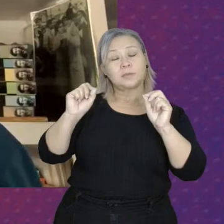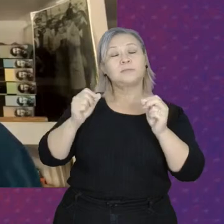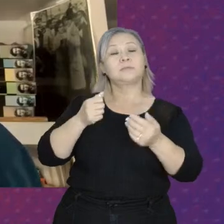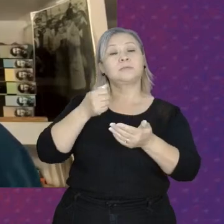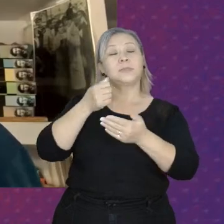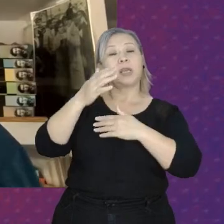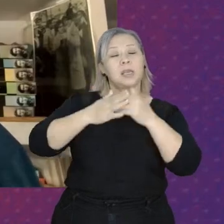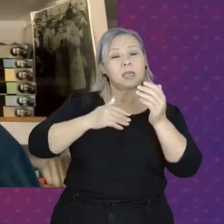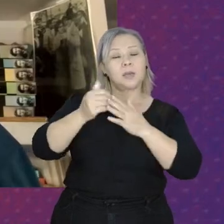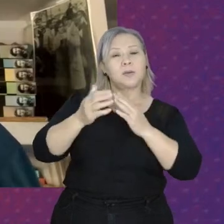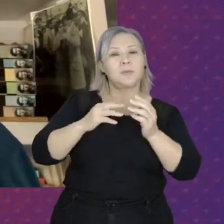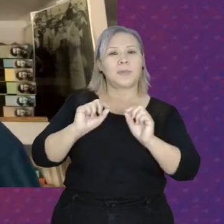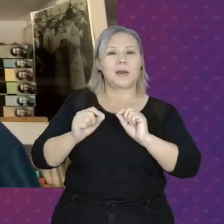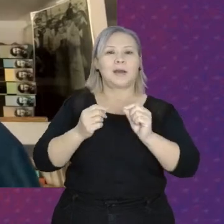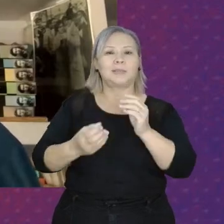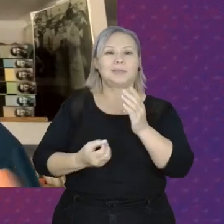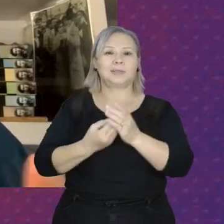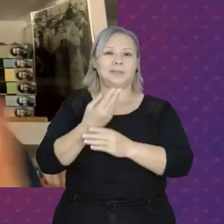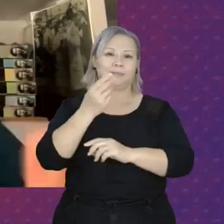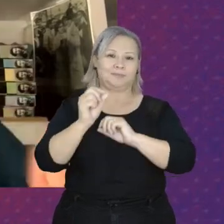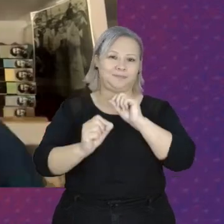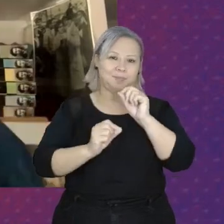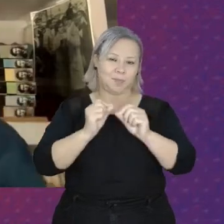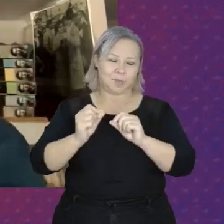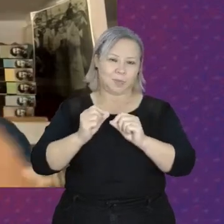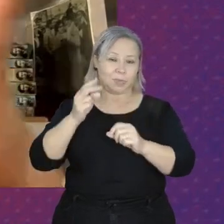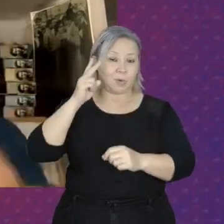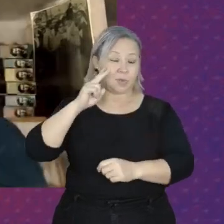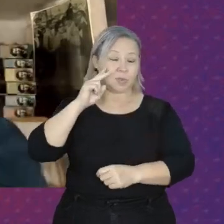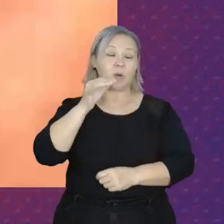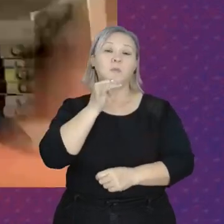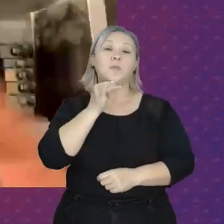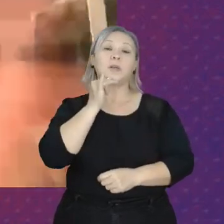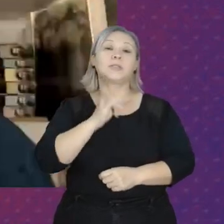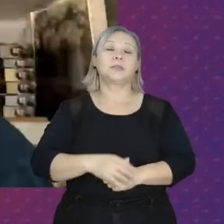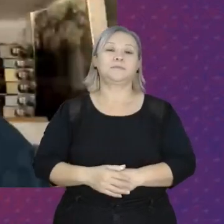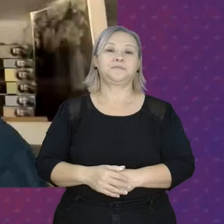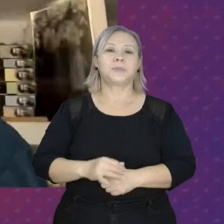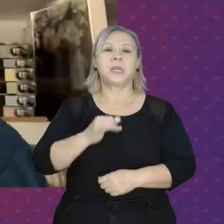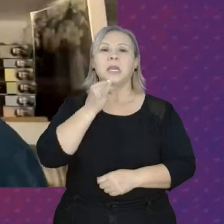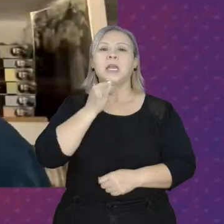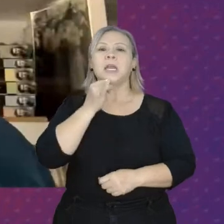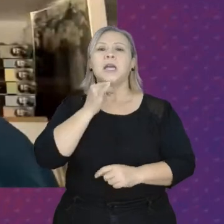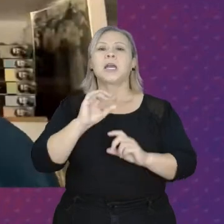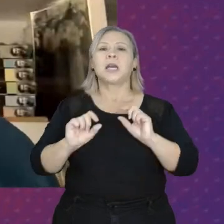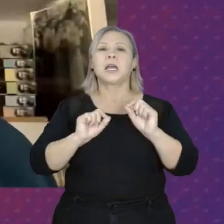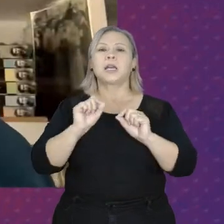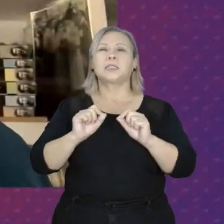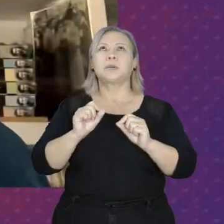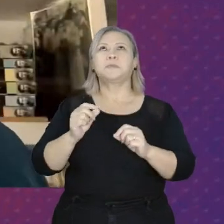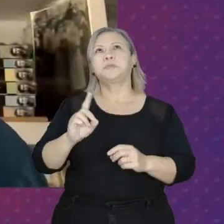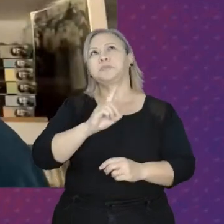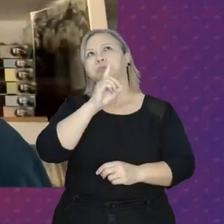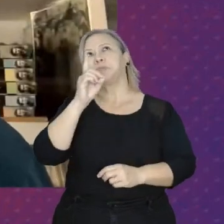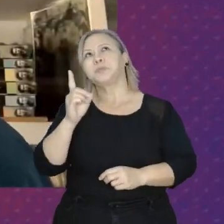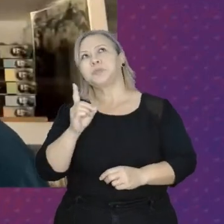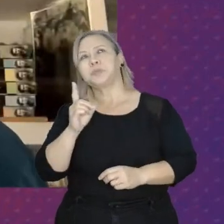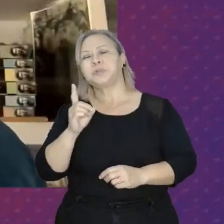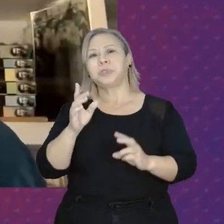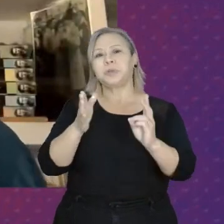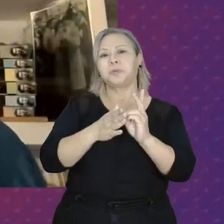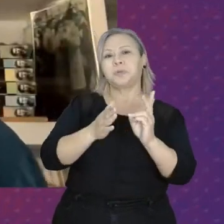de reprodução histórica. Em relação, por exemplo, vou dar o exemplo das datas cívicas aqui, do Dia do Índio, da